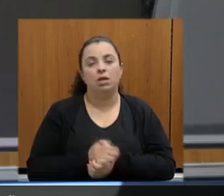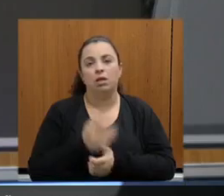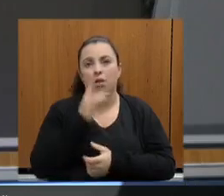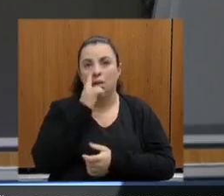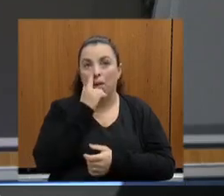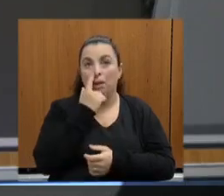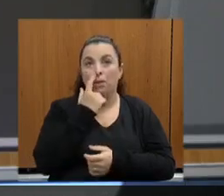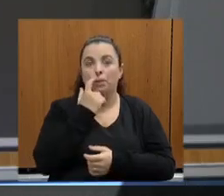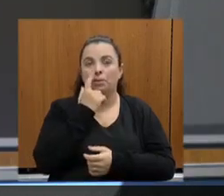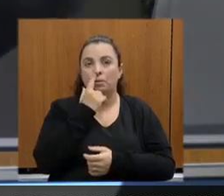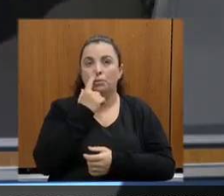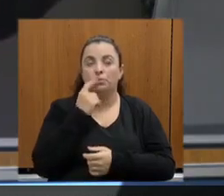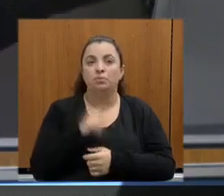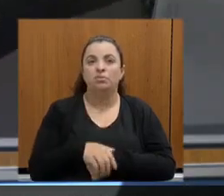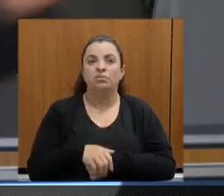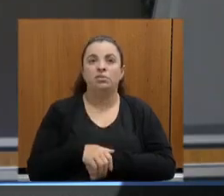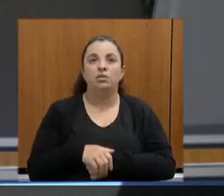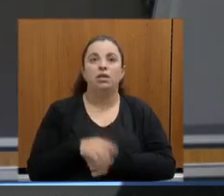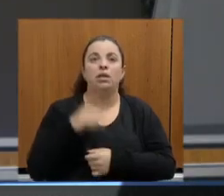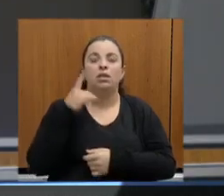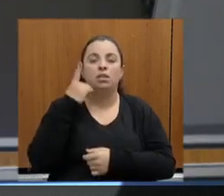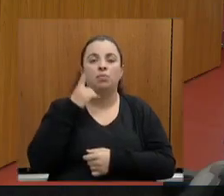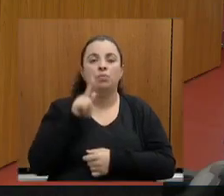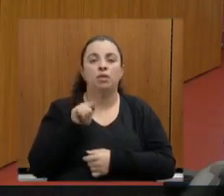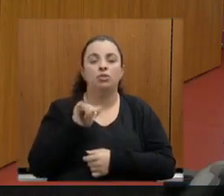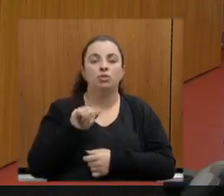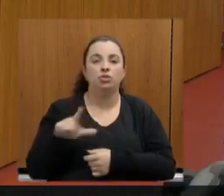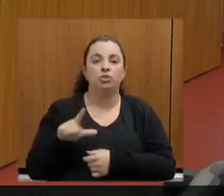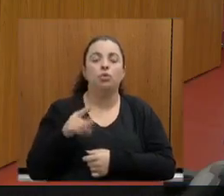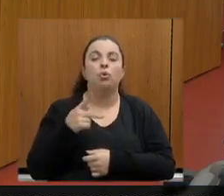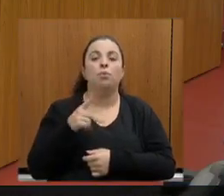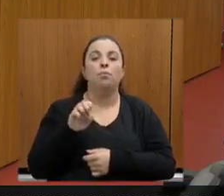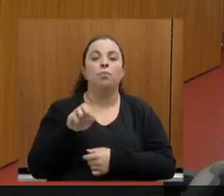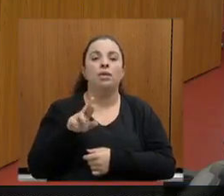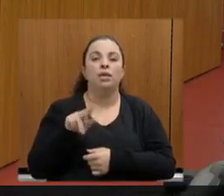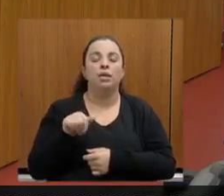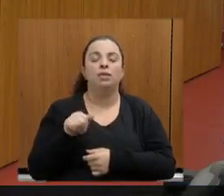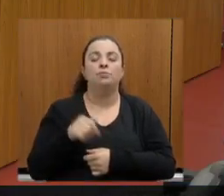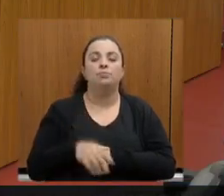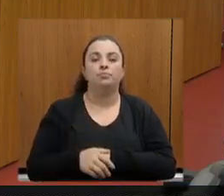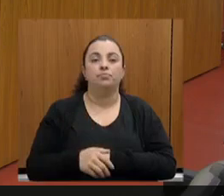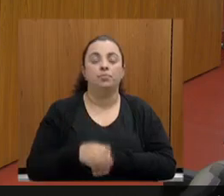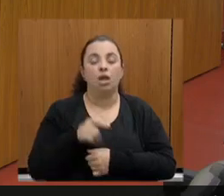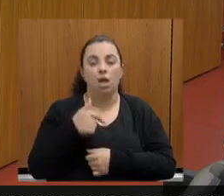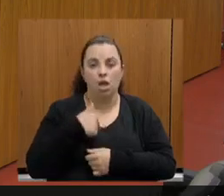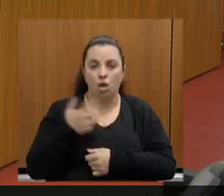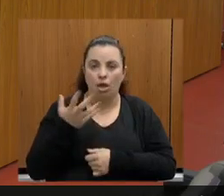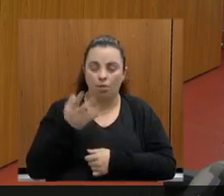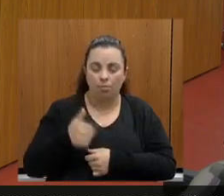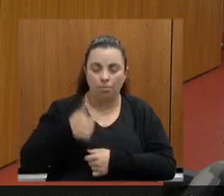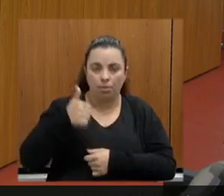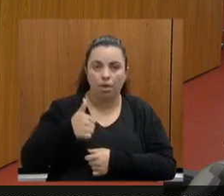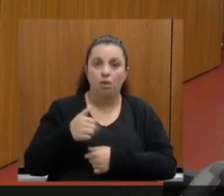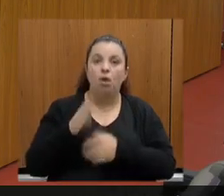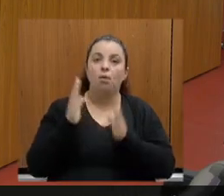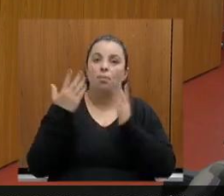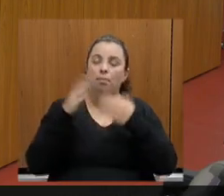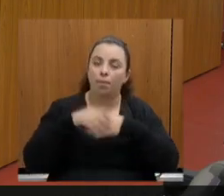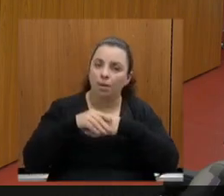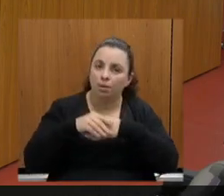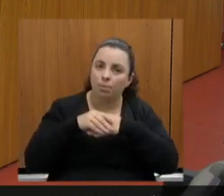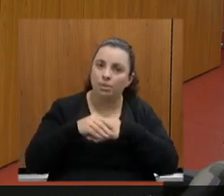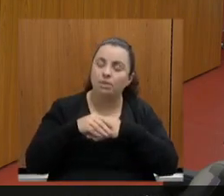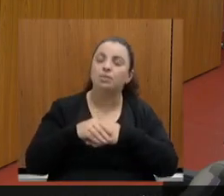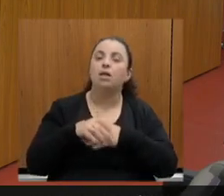para a palavra o deputado Gil Pereira eu quero primeiramente Presidente fazendo a rede parabenizar pela condução dos